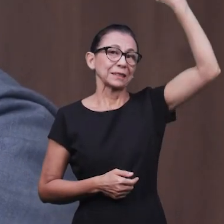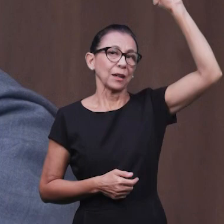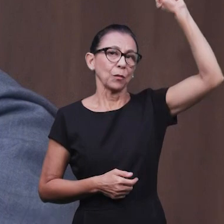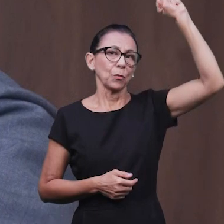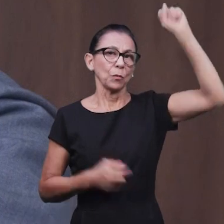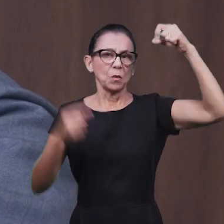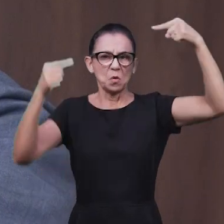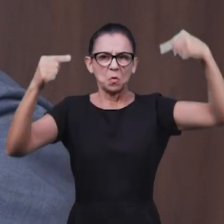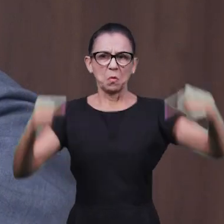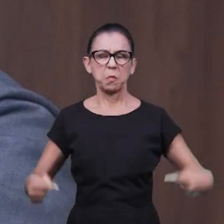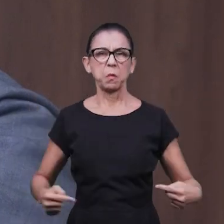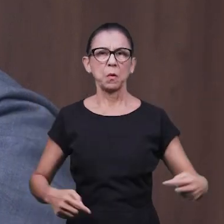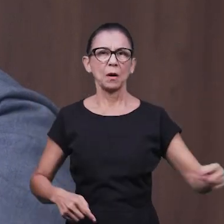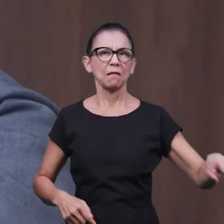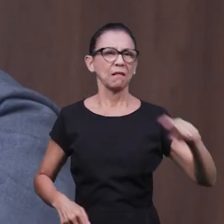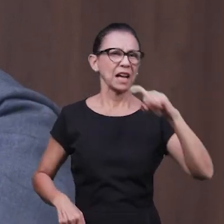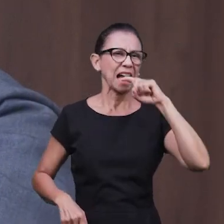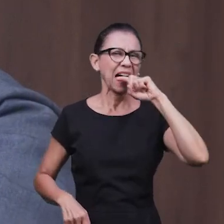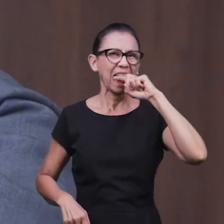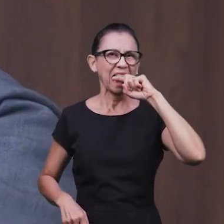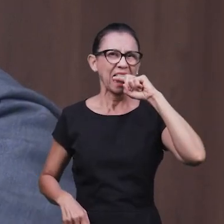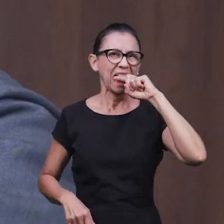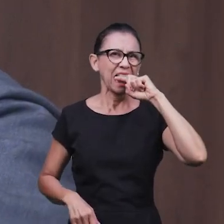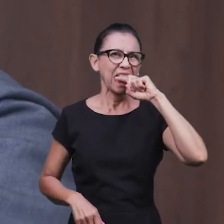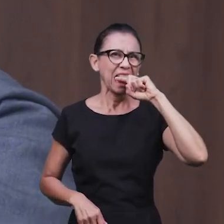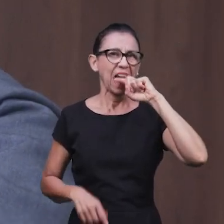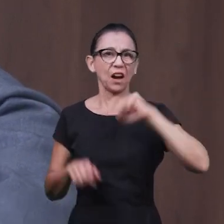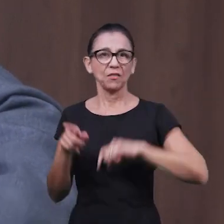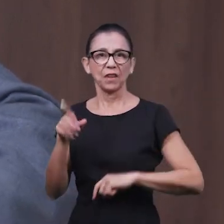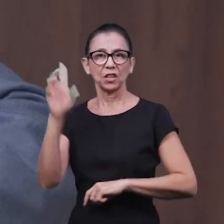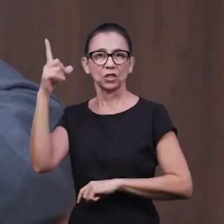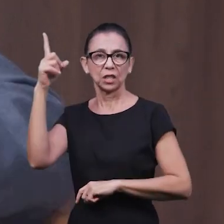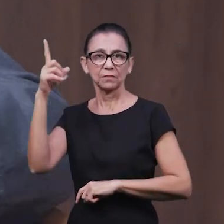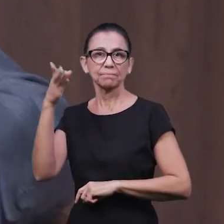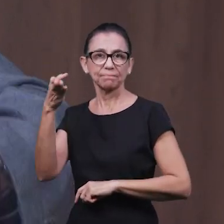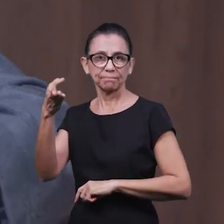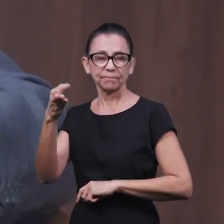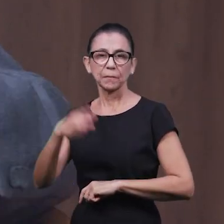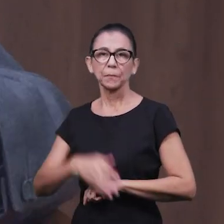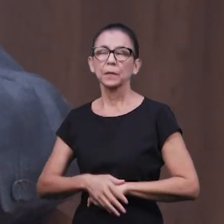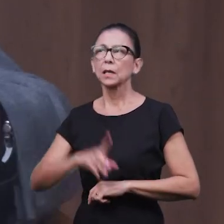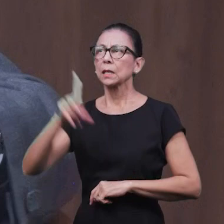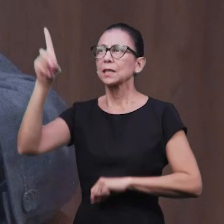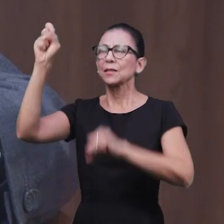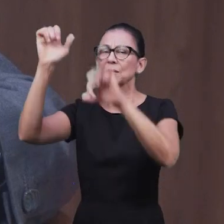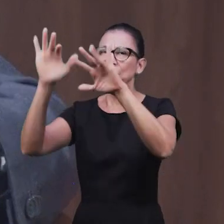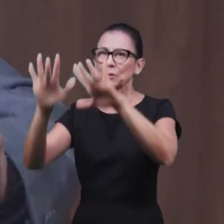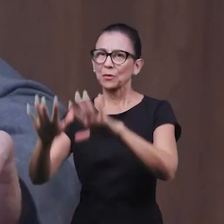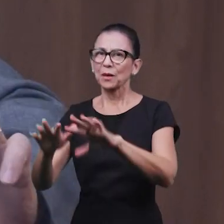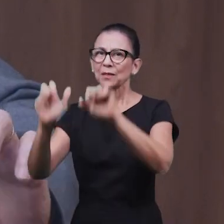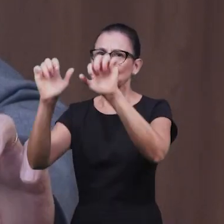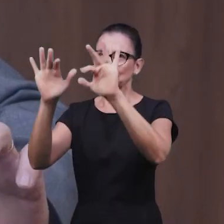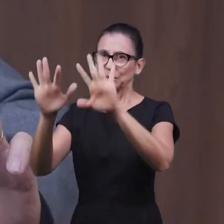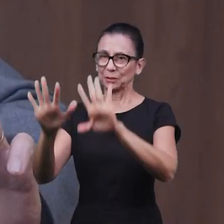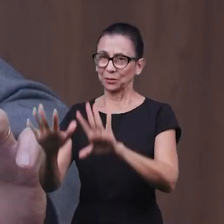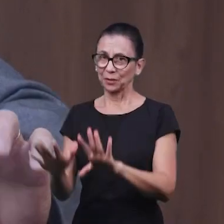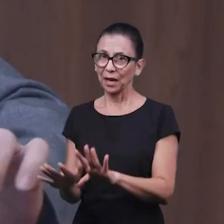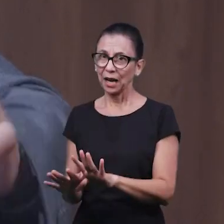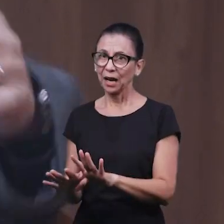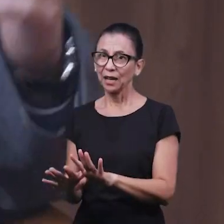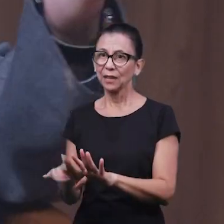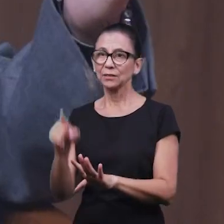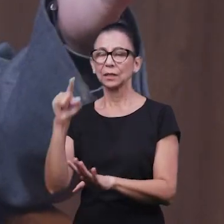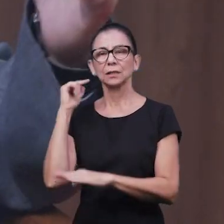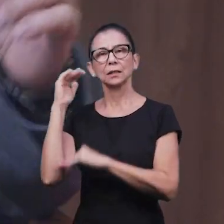em função de uma inveja, em função de uma situação em que, cada vez que Deus abençoava Davi e ele